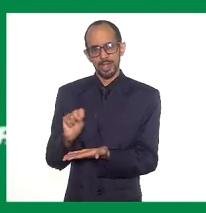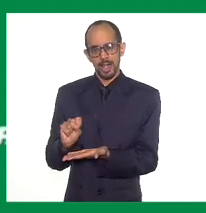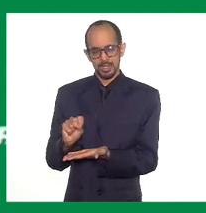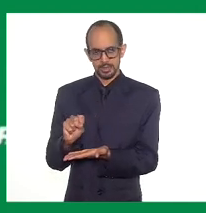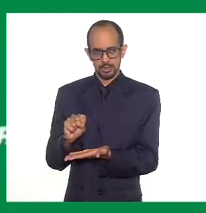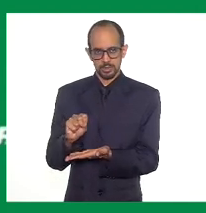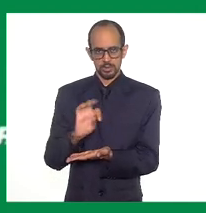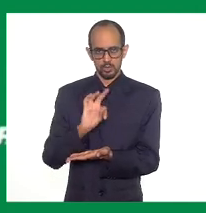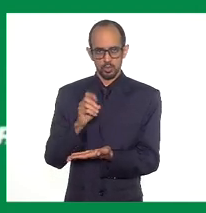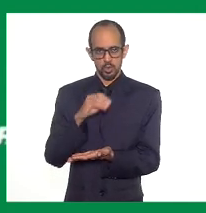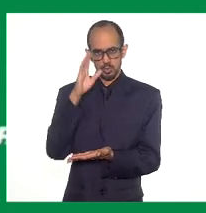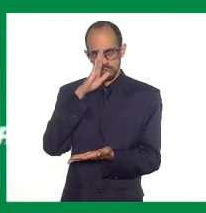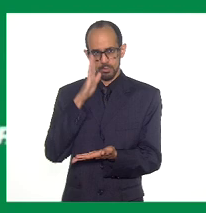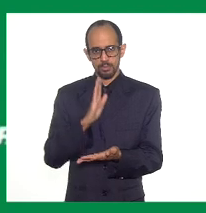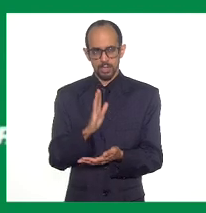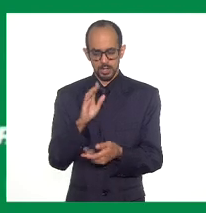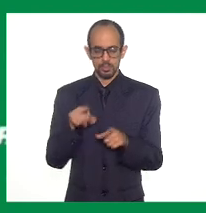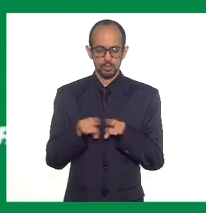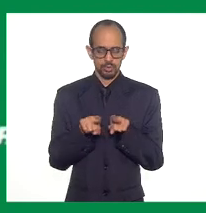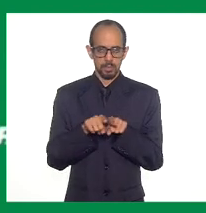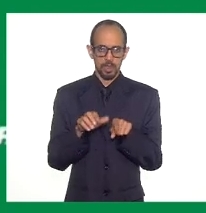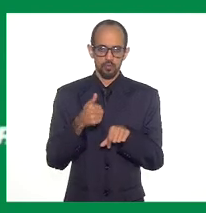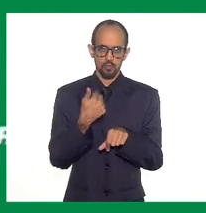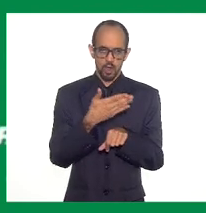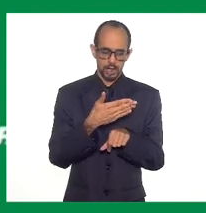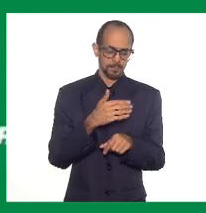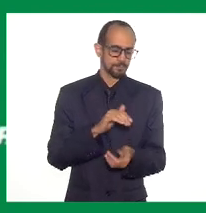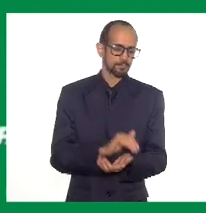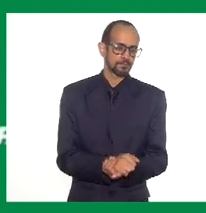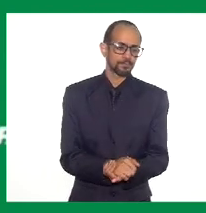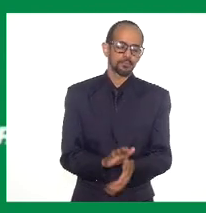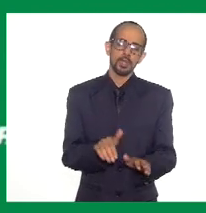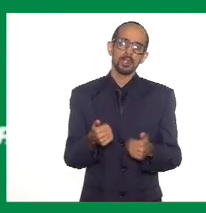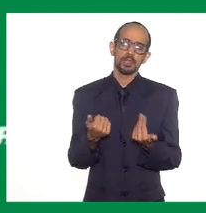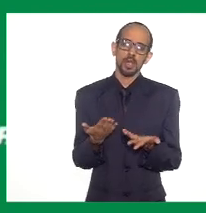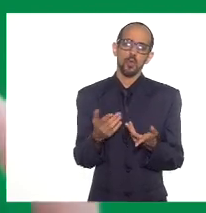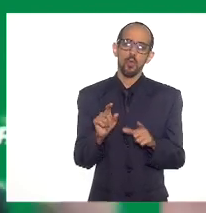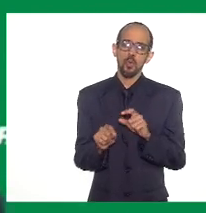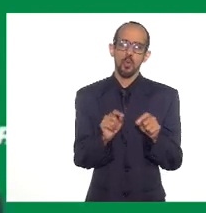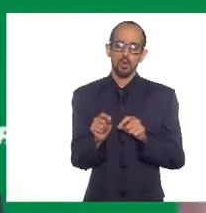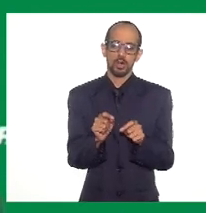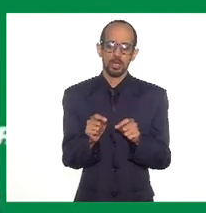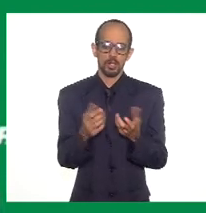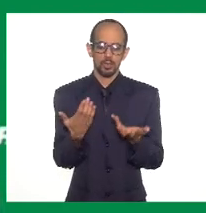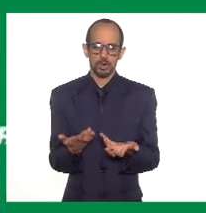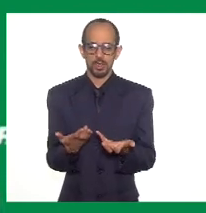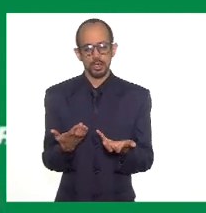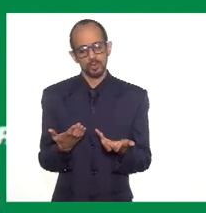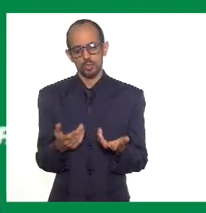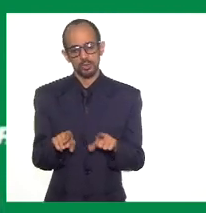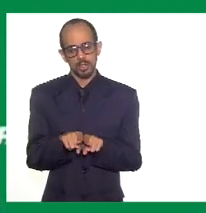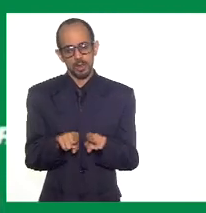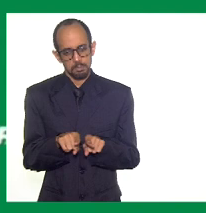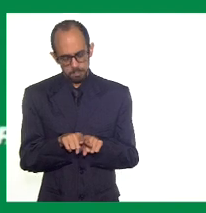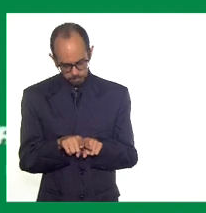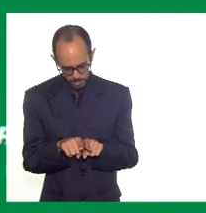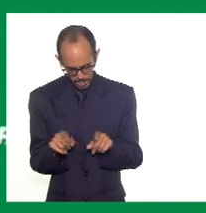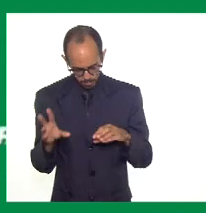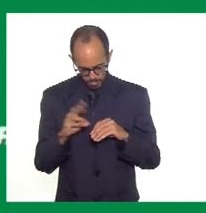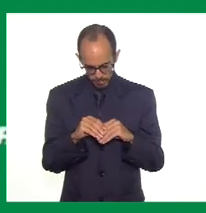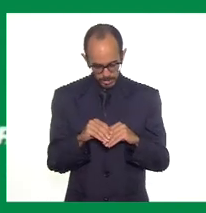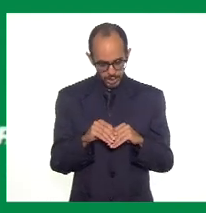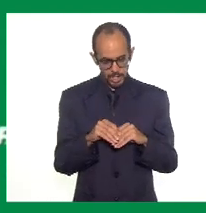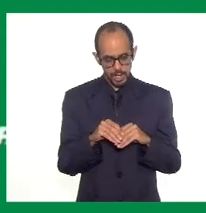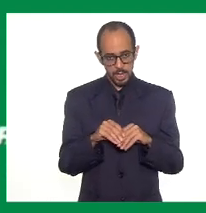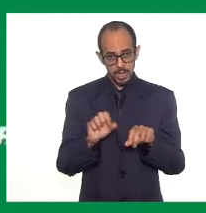no Brasil, né, e no exterior. Então, e eu queria também, né, nessa mensagem inicial, deixar